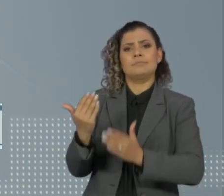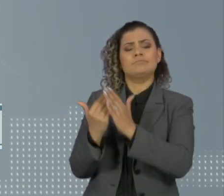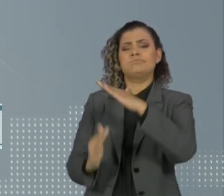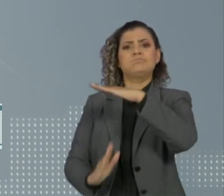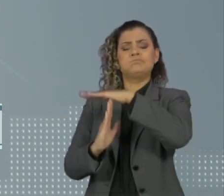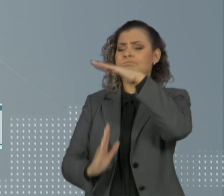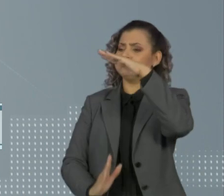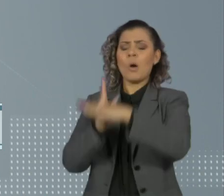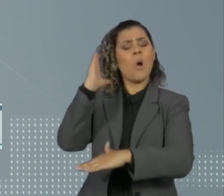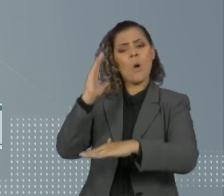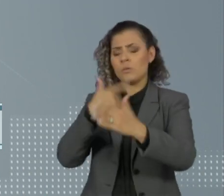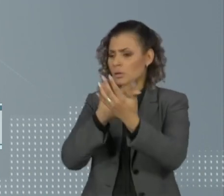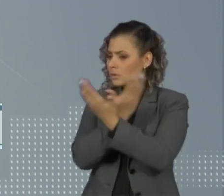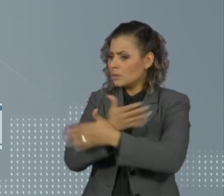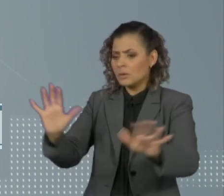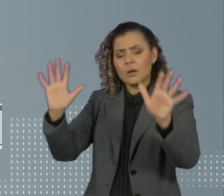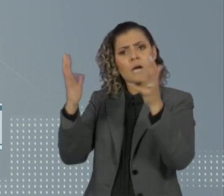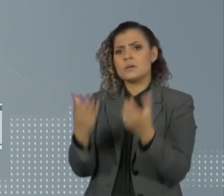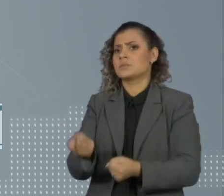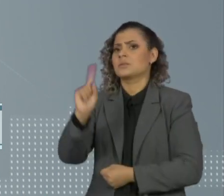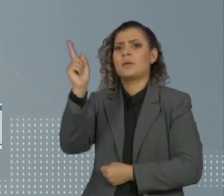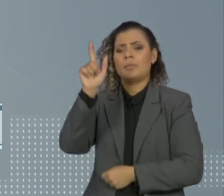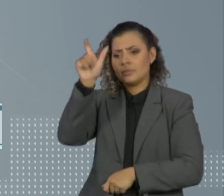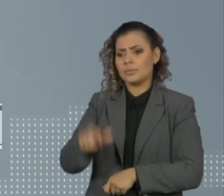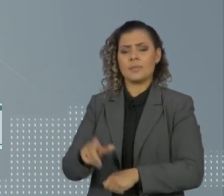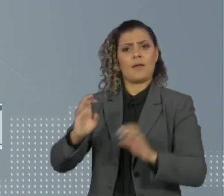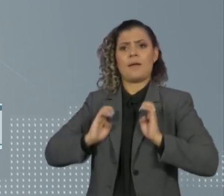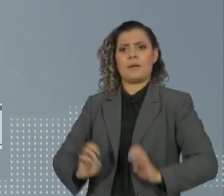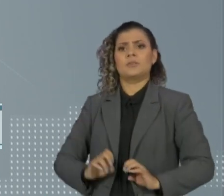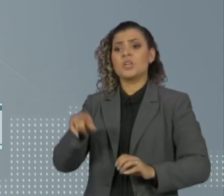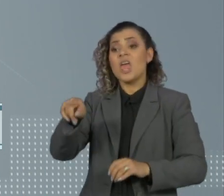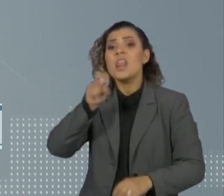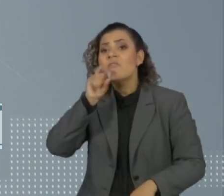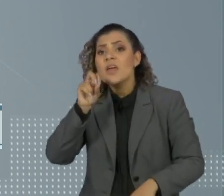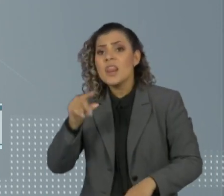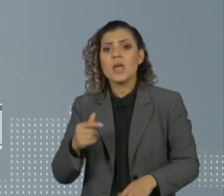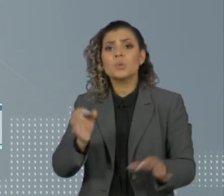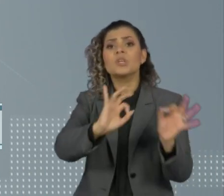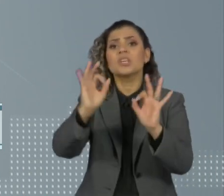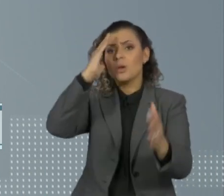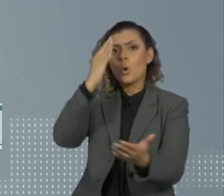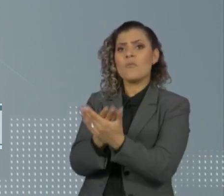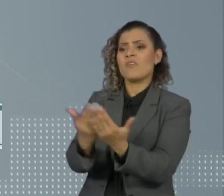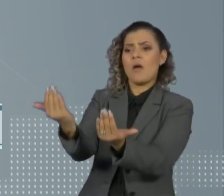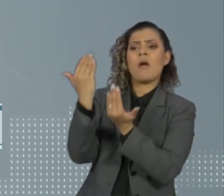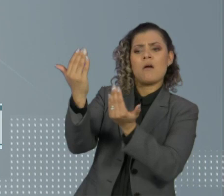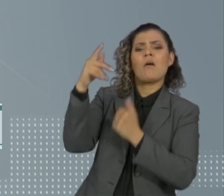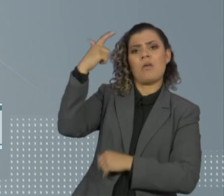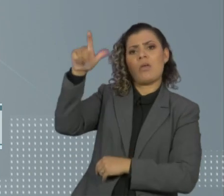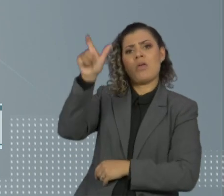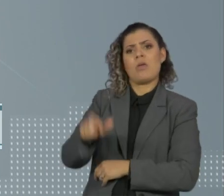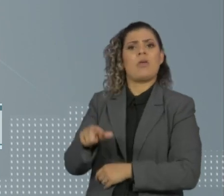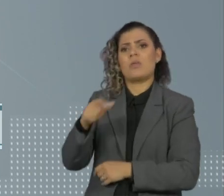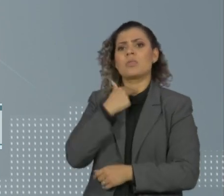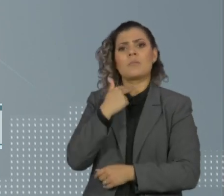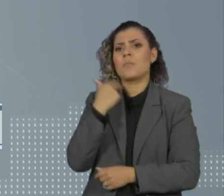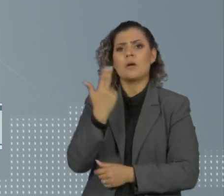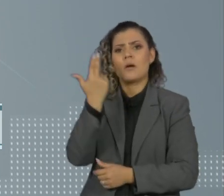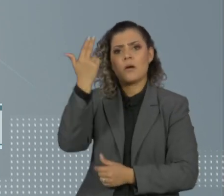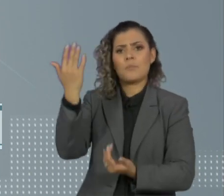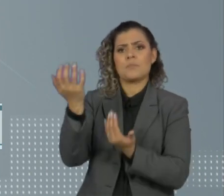os limites éticos. Deltan é quase veneno. Ninguém pôde confiar mais que ele faz. E